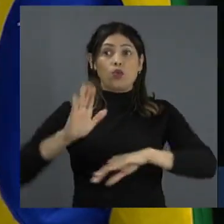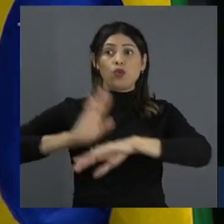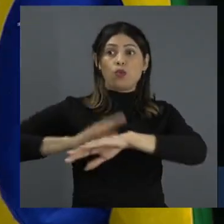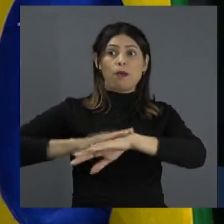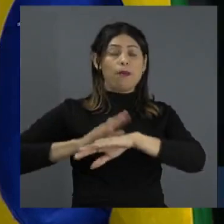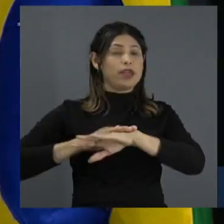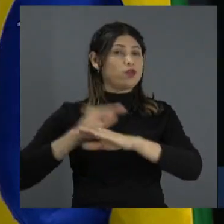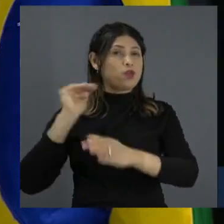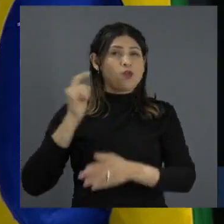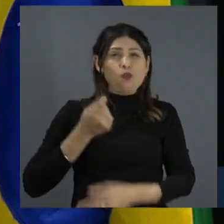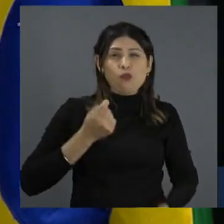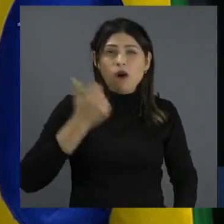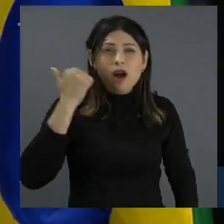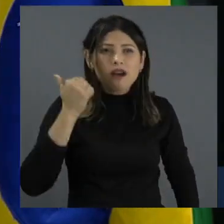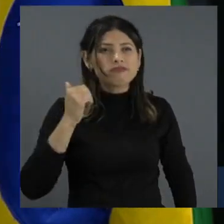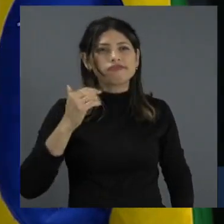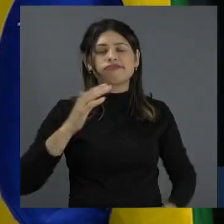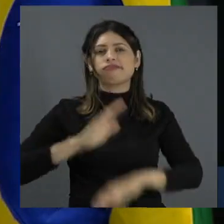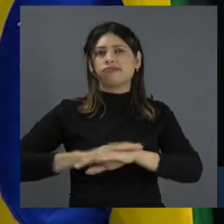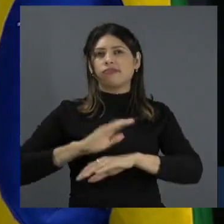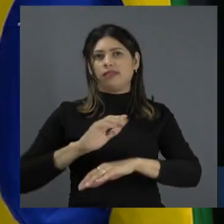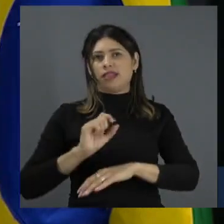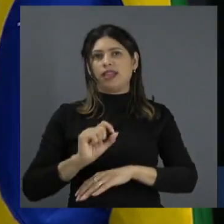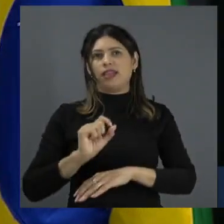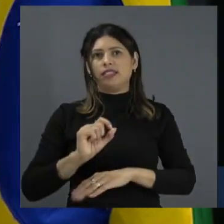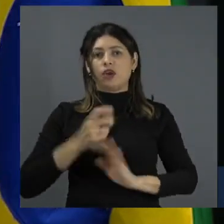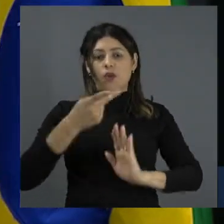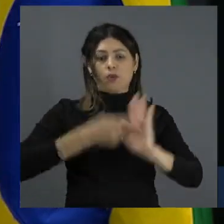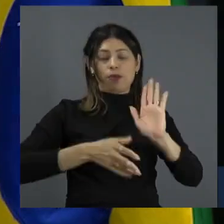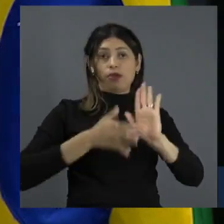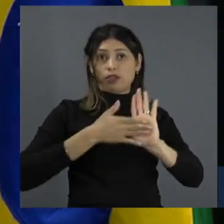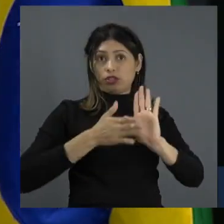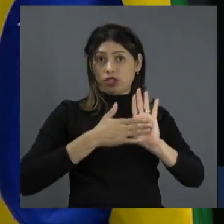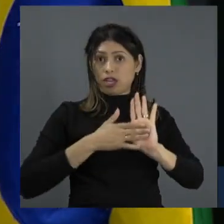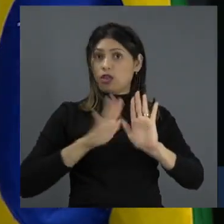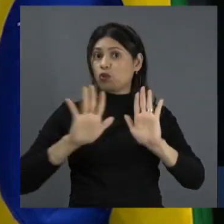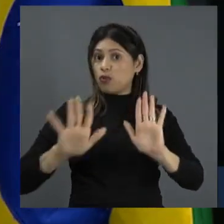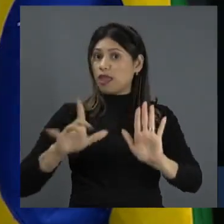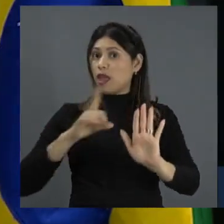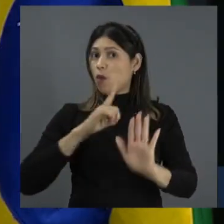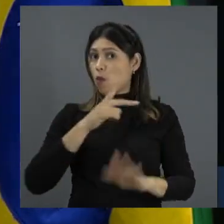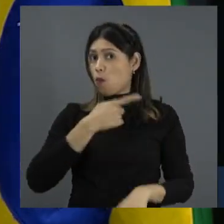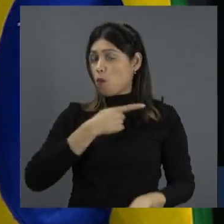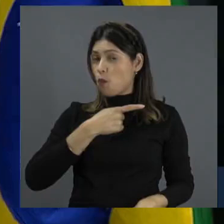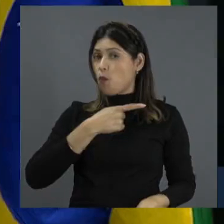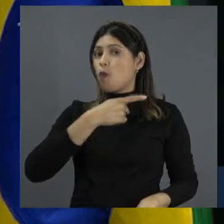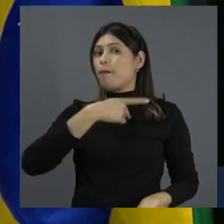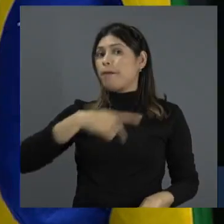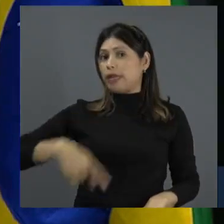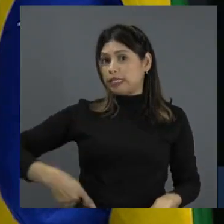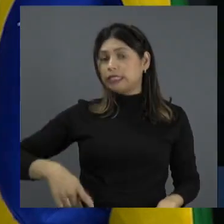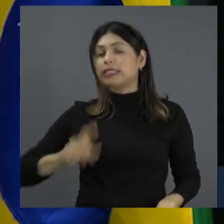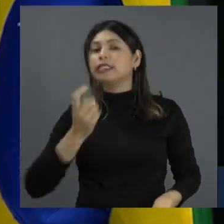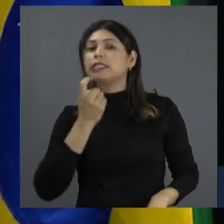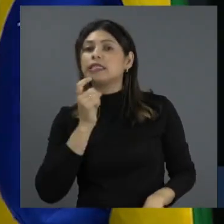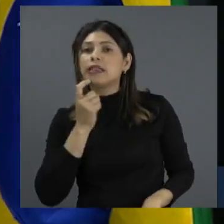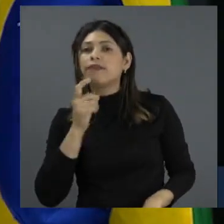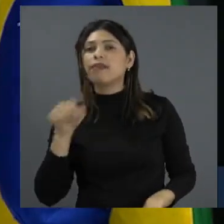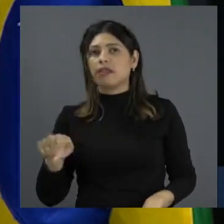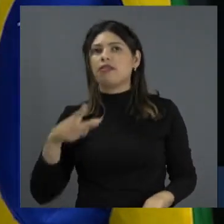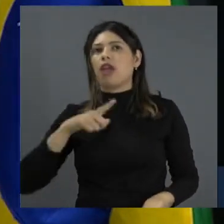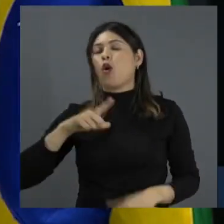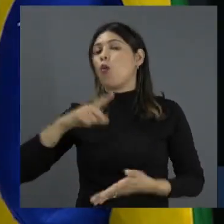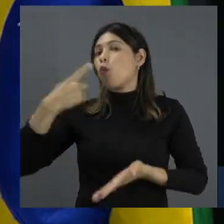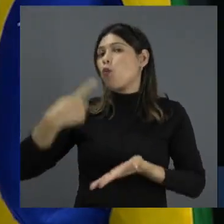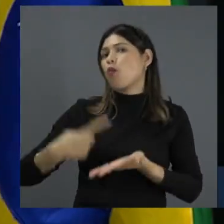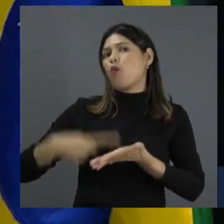esse projeto, mas ficou o compromisso do presidente Davi Alcolumbre de votar de qualquer